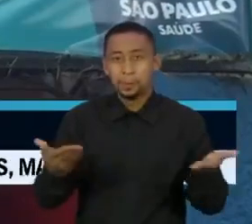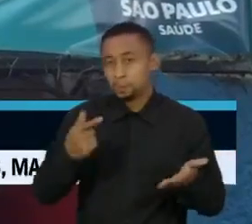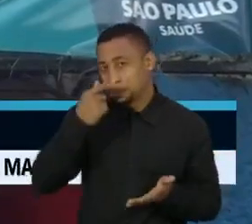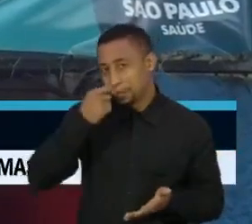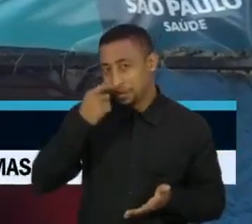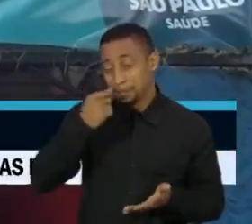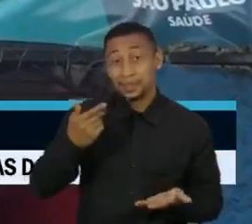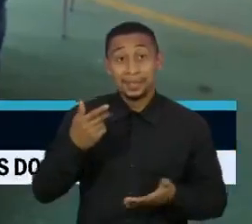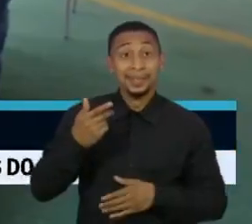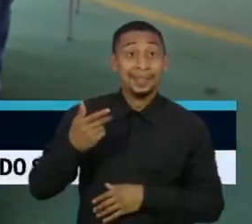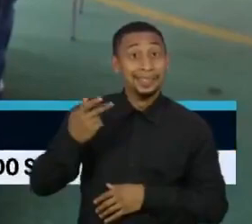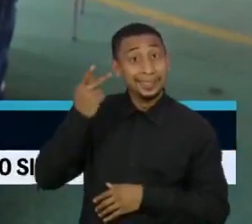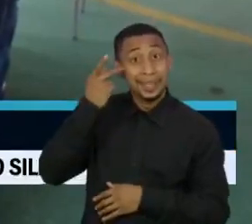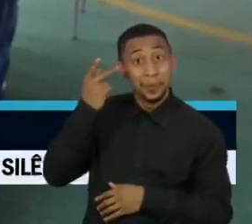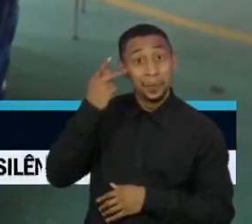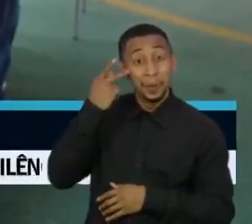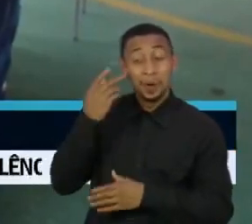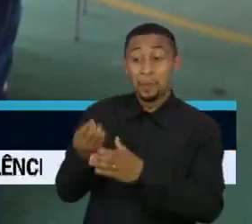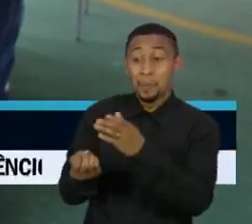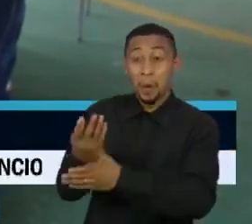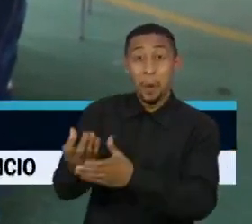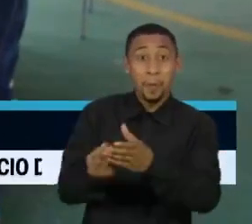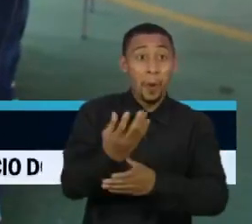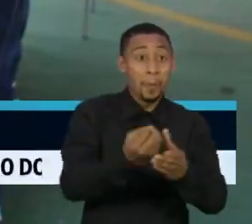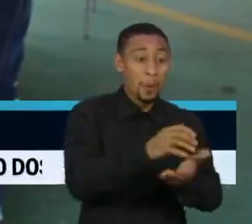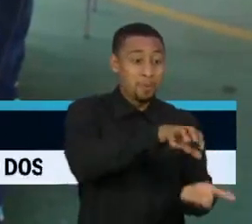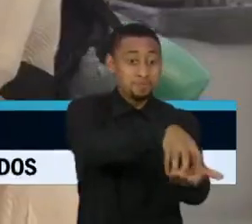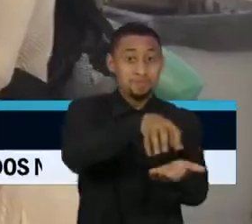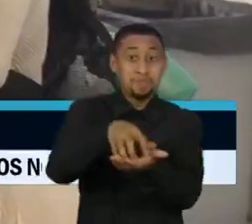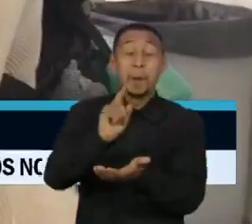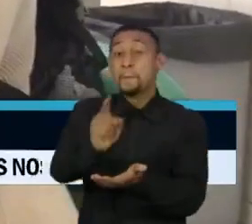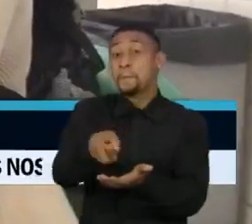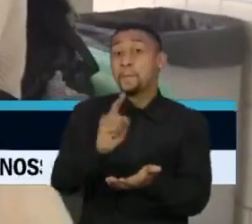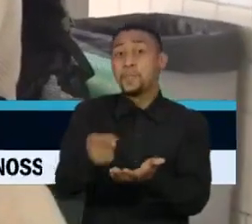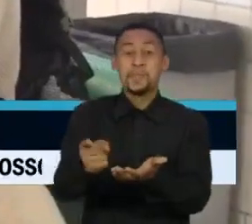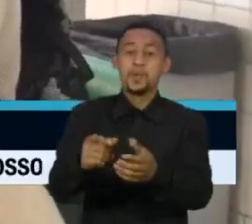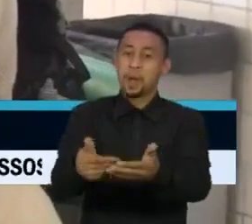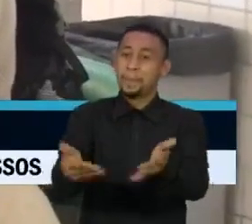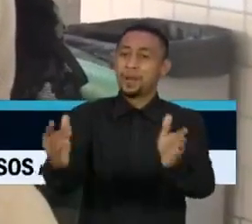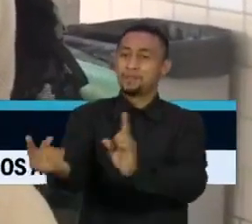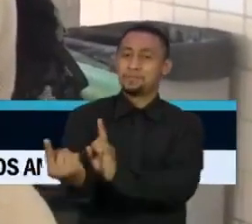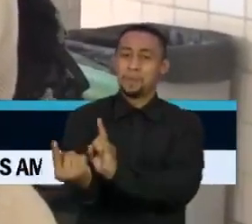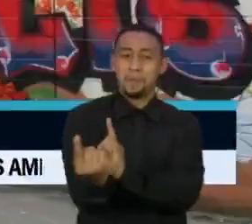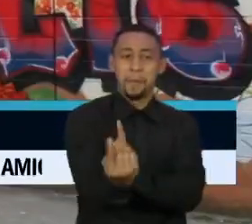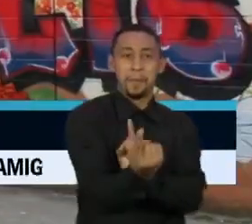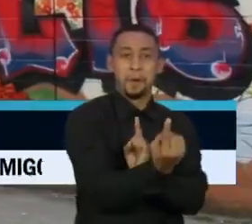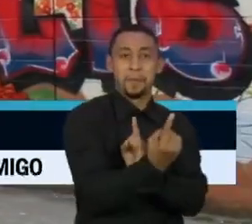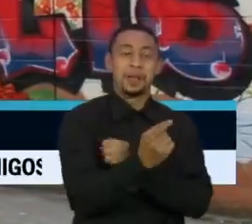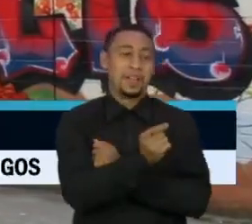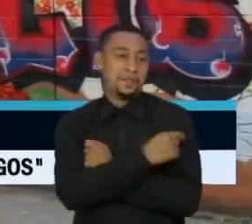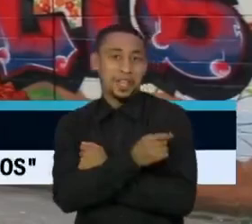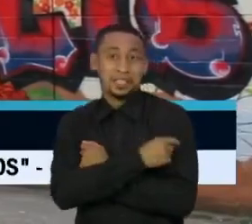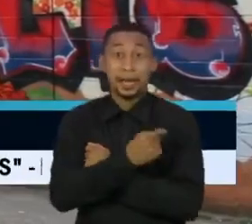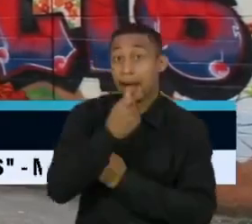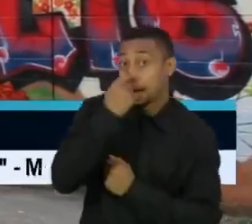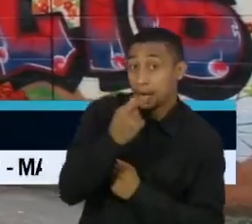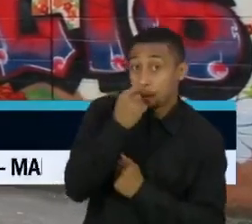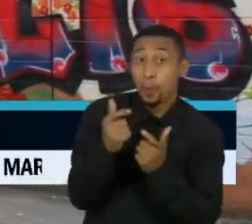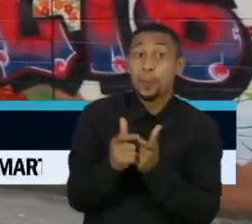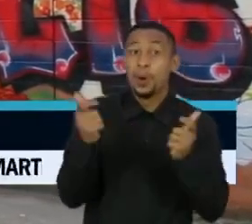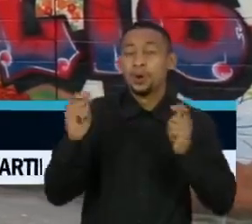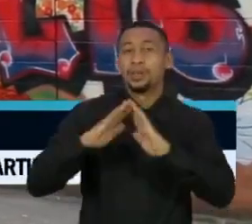São Paulo, mais de 1.000 postos de vacinação funcionaram neste sábado para atender a população. Boa parte deles em